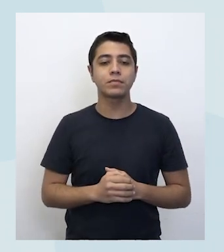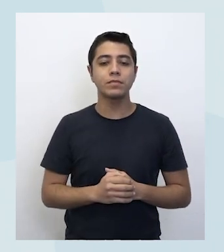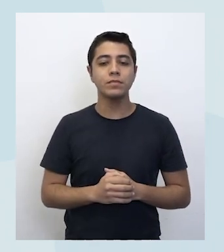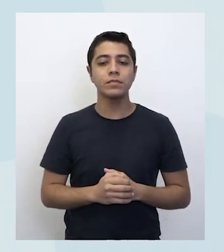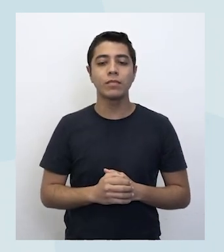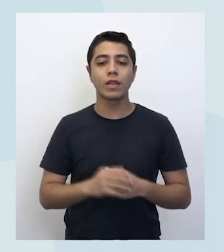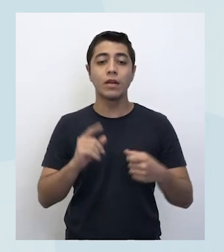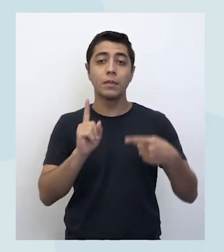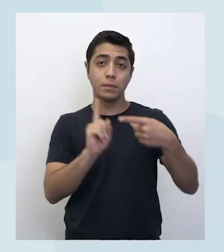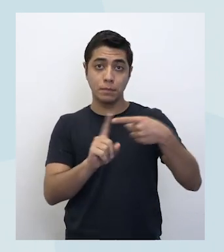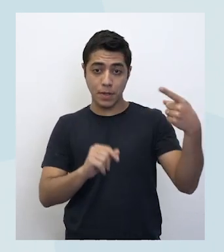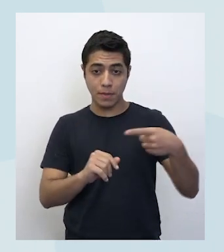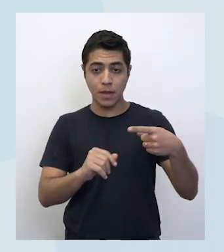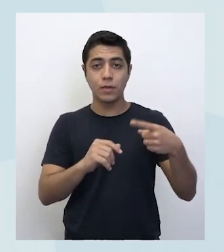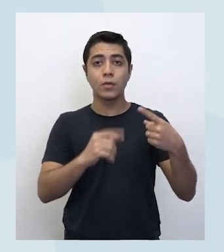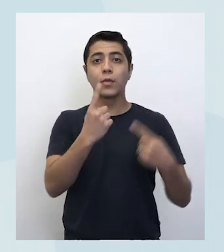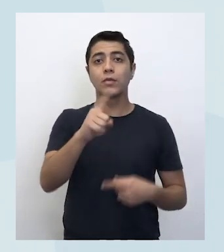vocês olharem lá, ó,